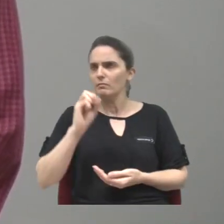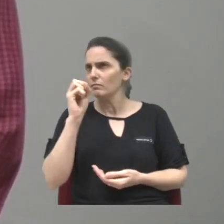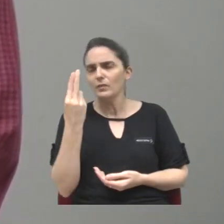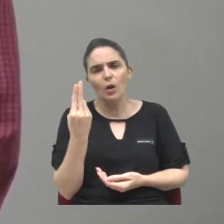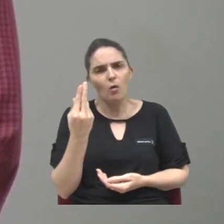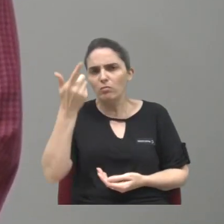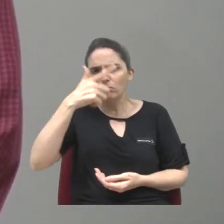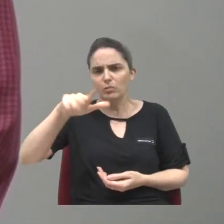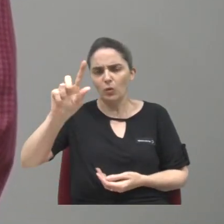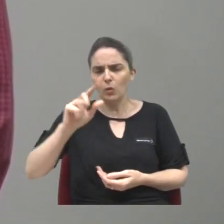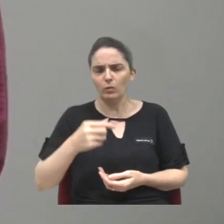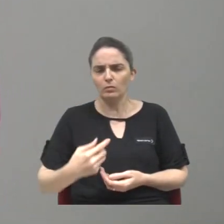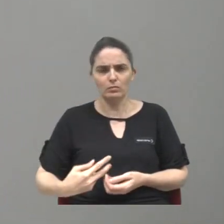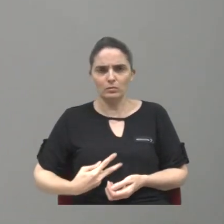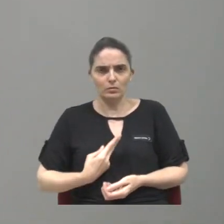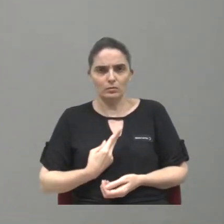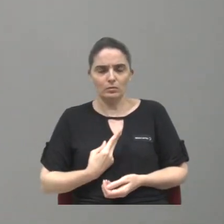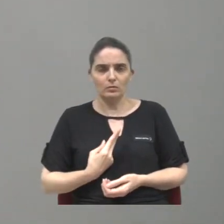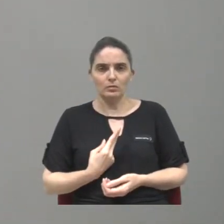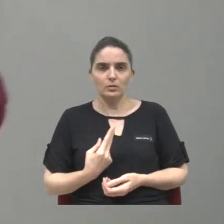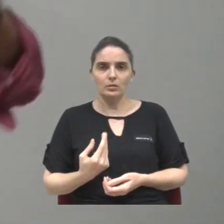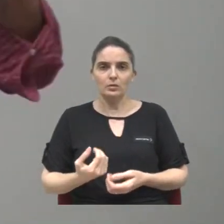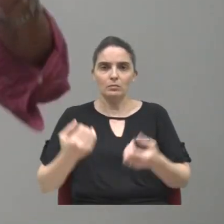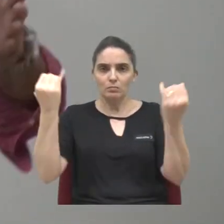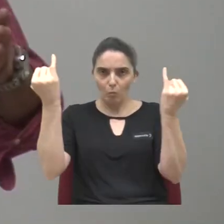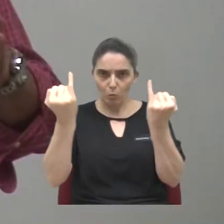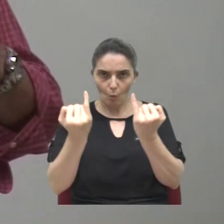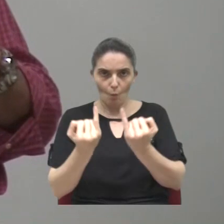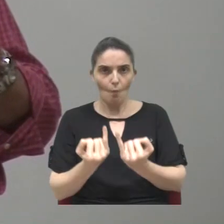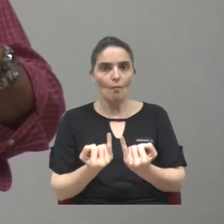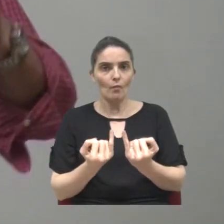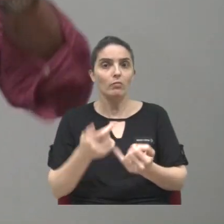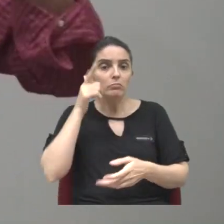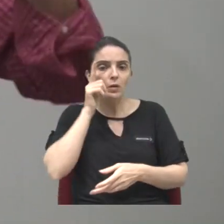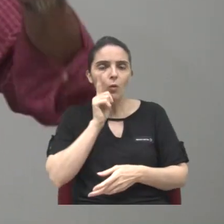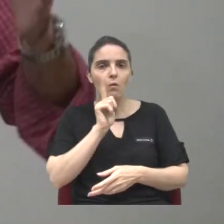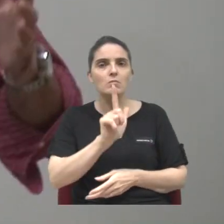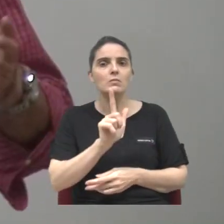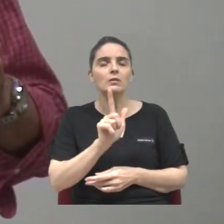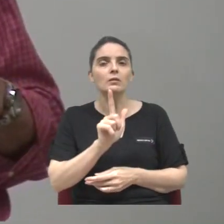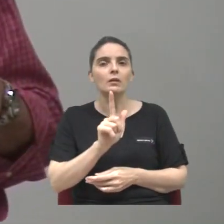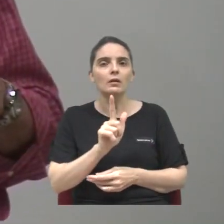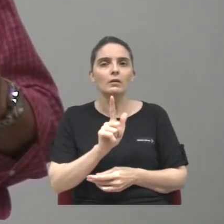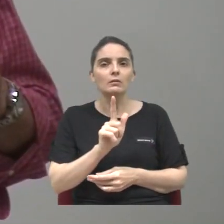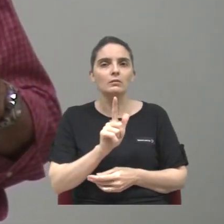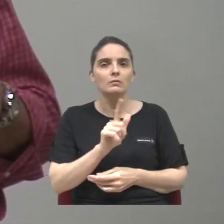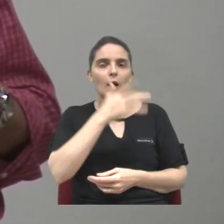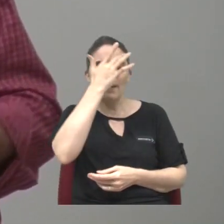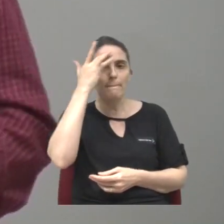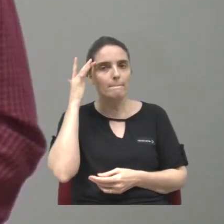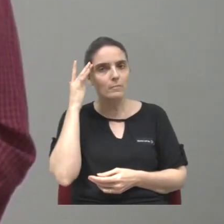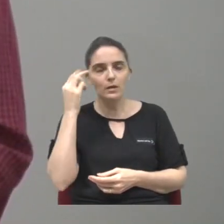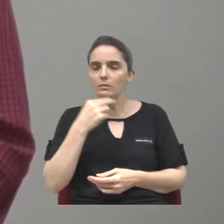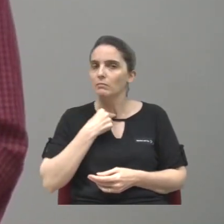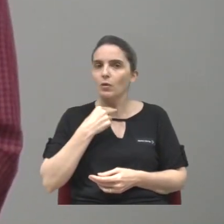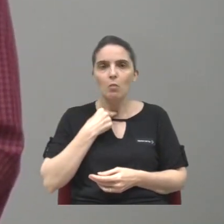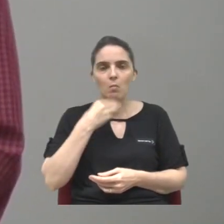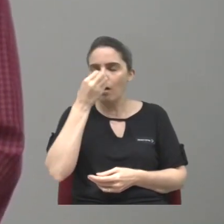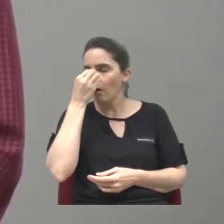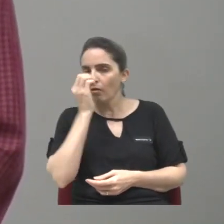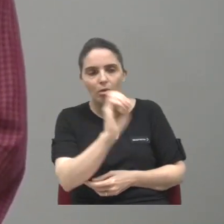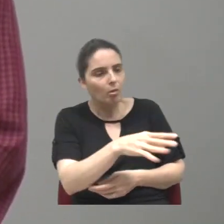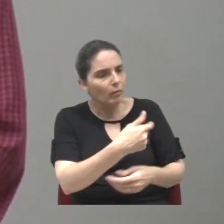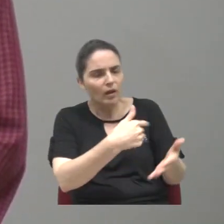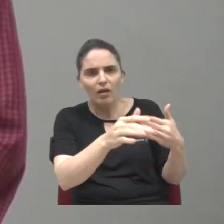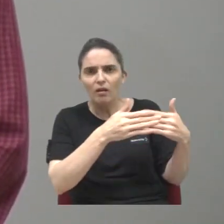para diminuir a absorção, e conseguiu reduzir o peso, essas pessoas não podem ficar abandonadas. Elas estão sendo